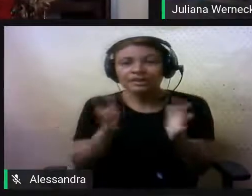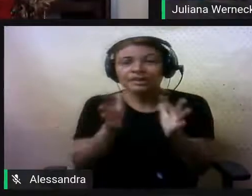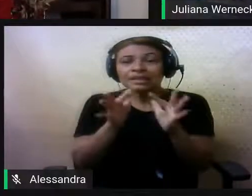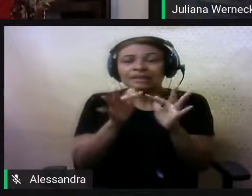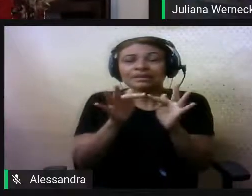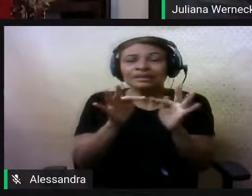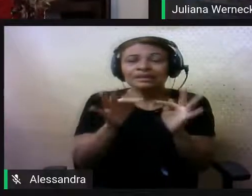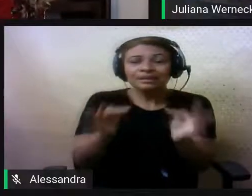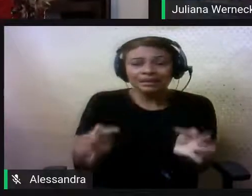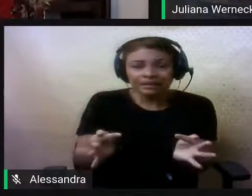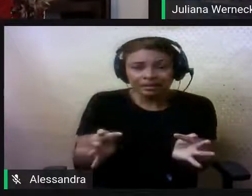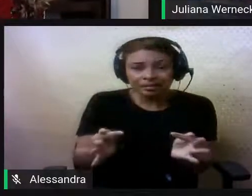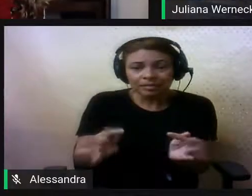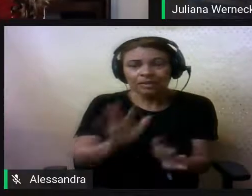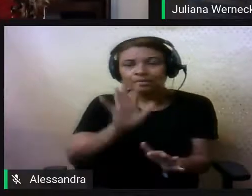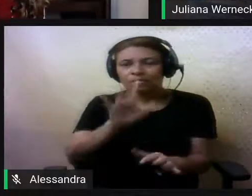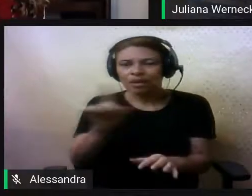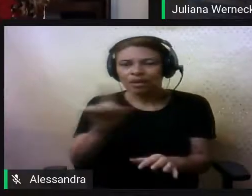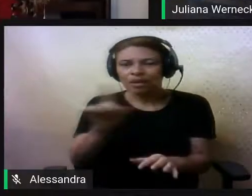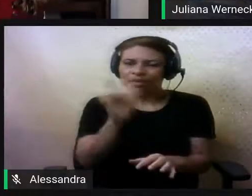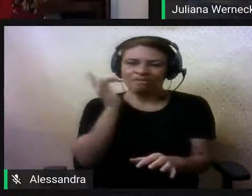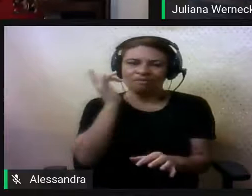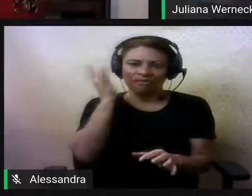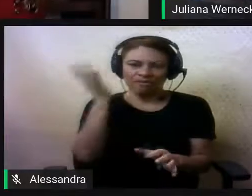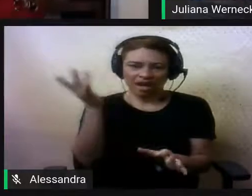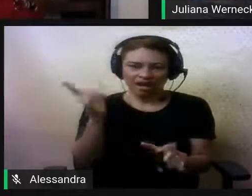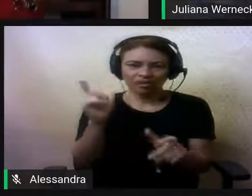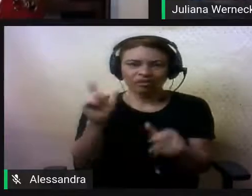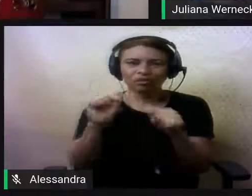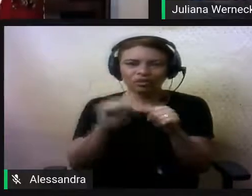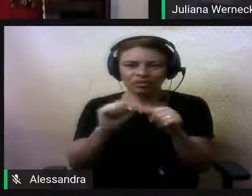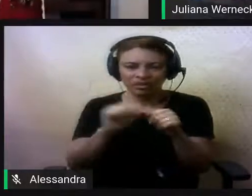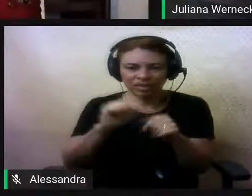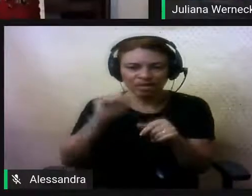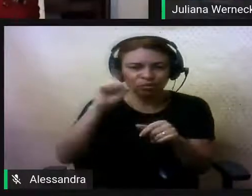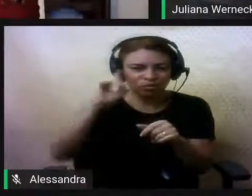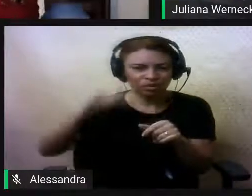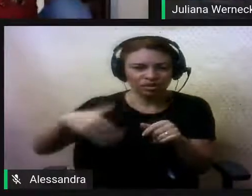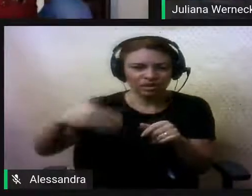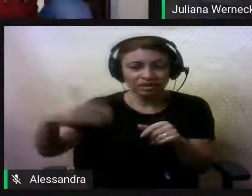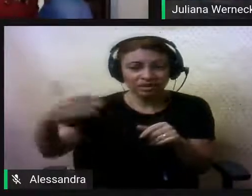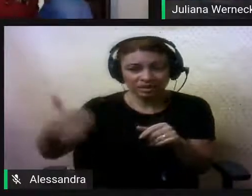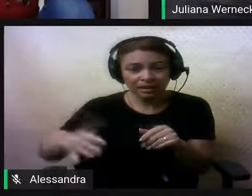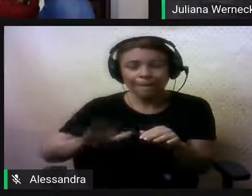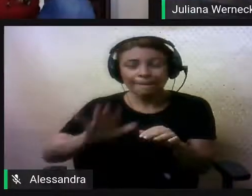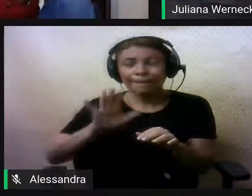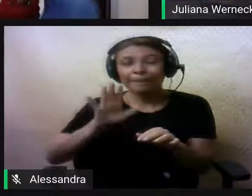simples, mas nem sempre são fáceis, né, de fazer no dia a dia, mas que está